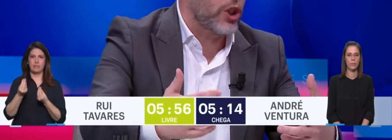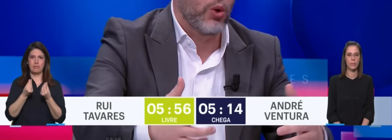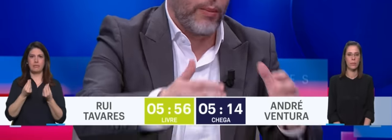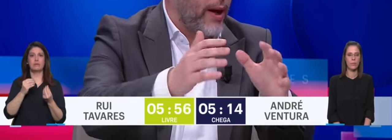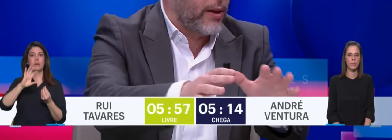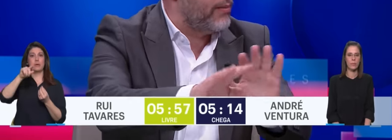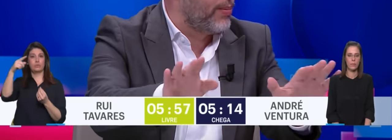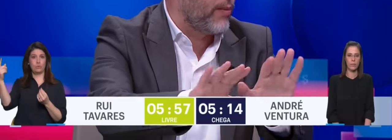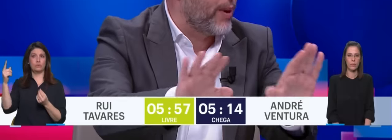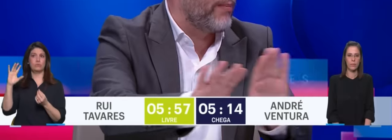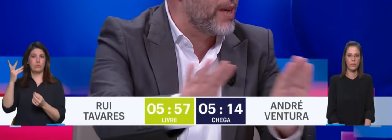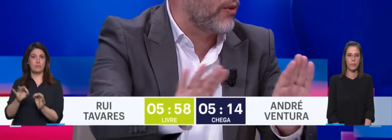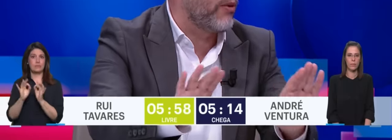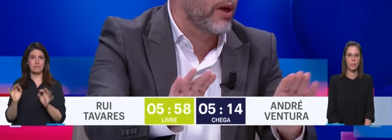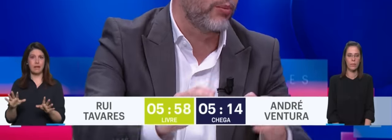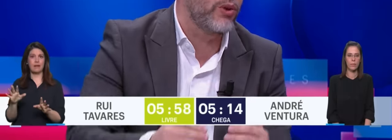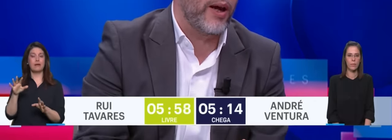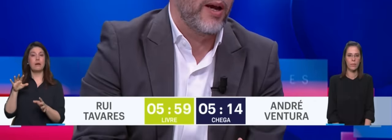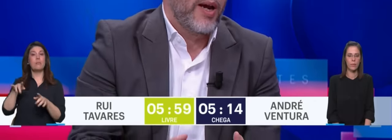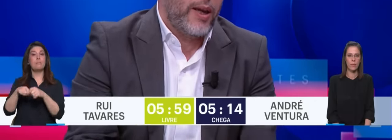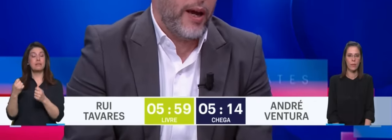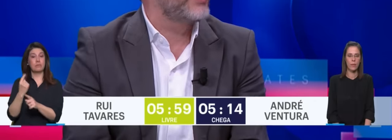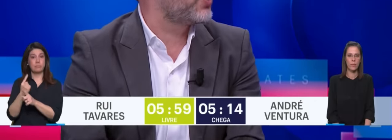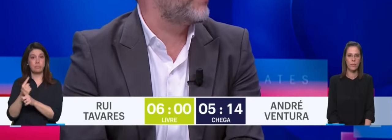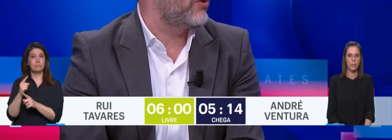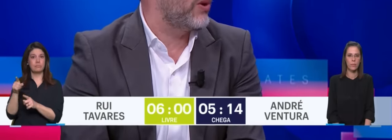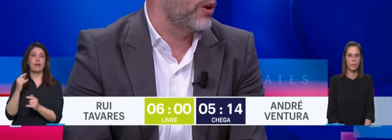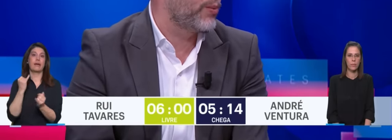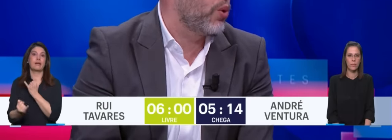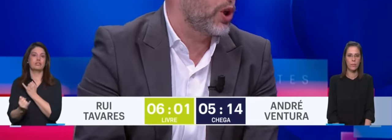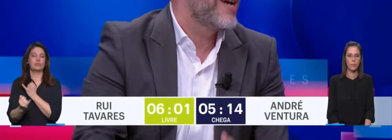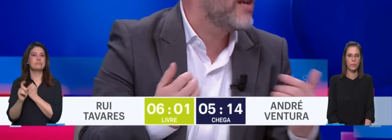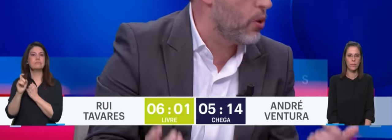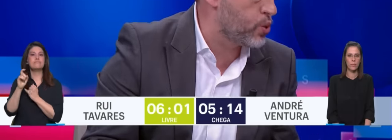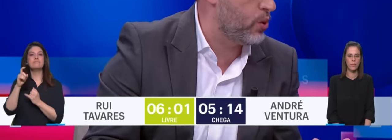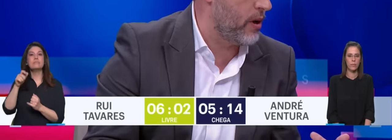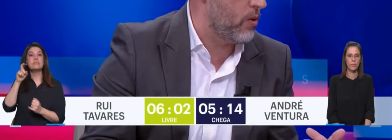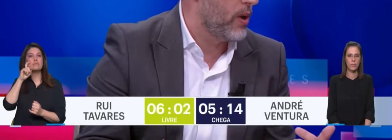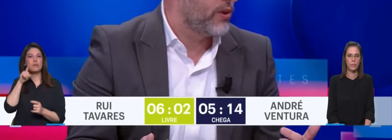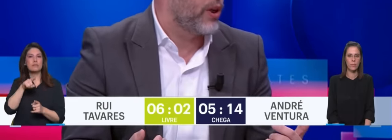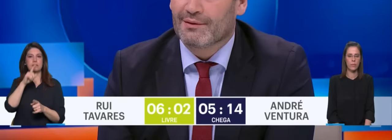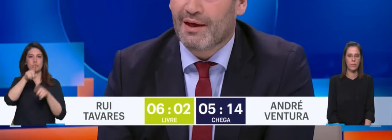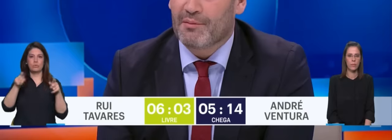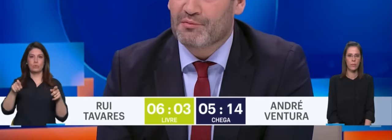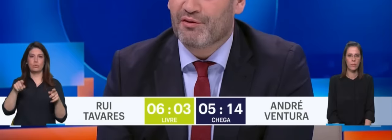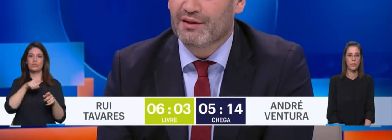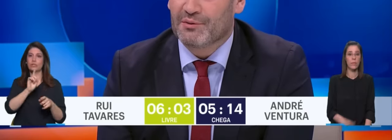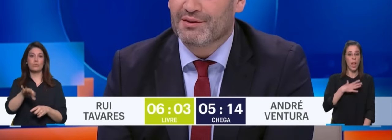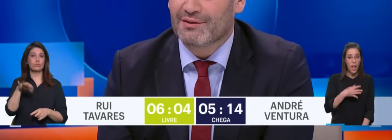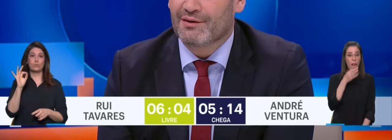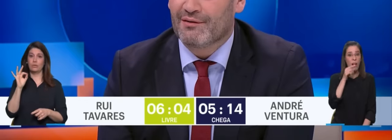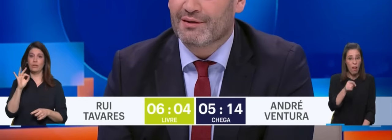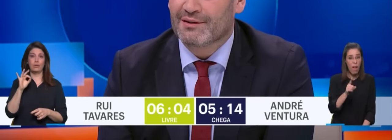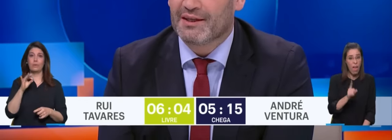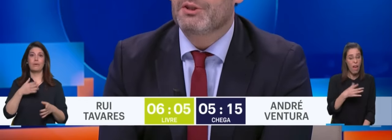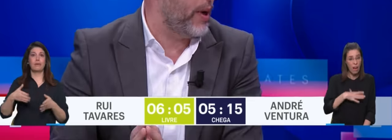países já gerou também pela mesma família política que é riscos para a segurança de pessoas que não escolheram ser políticas e não